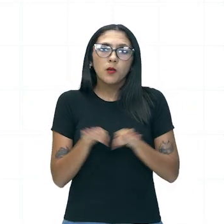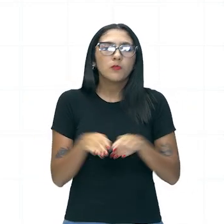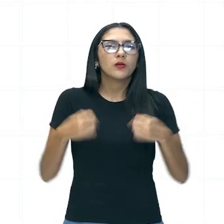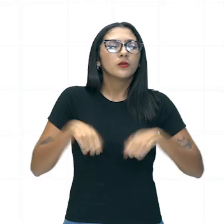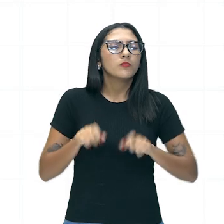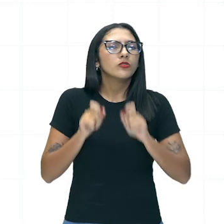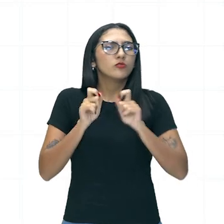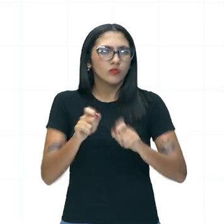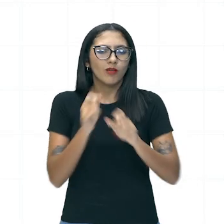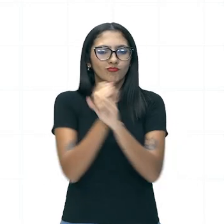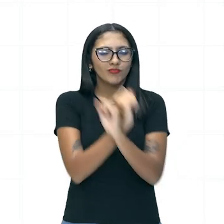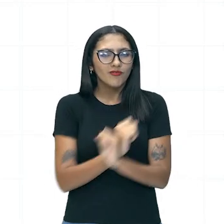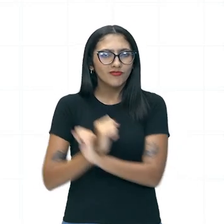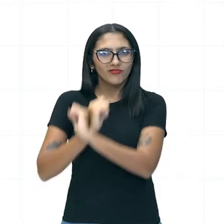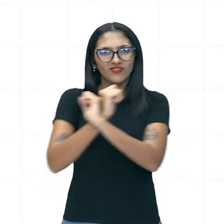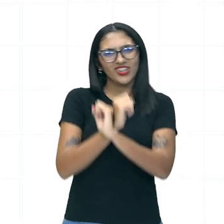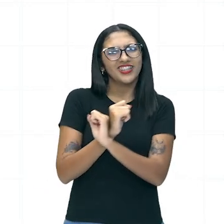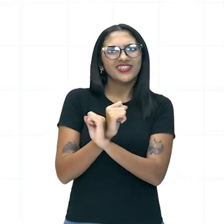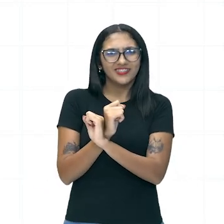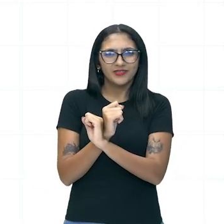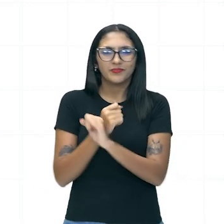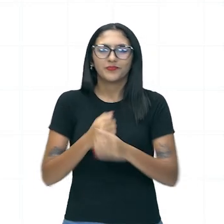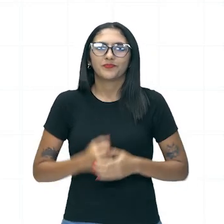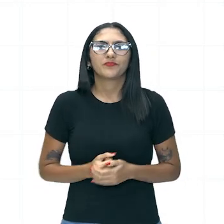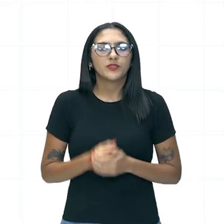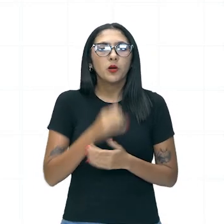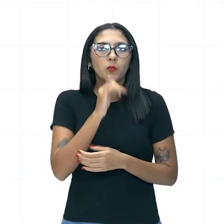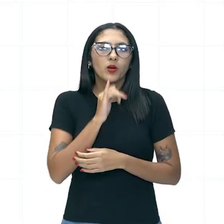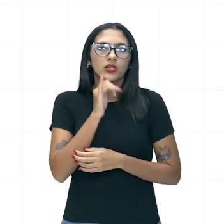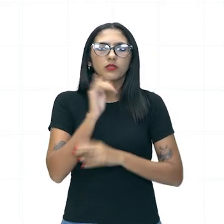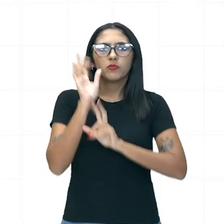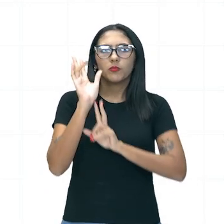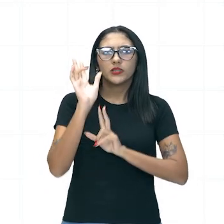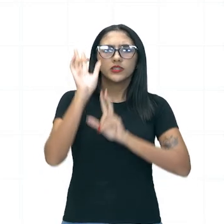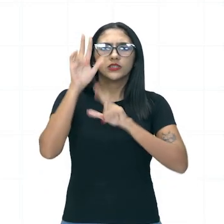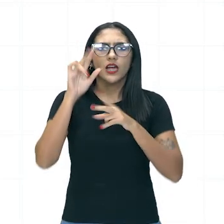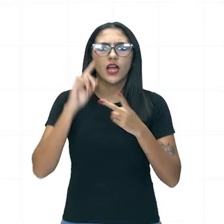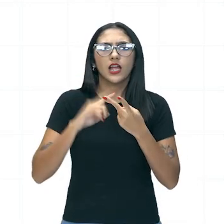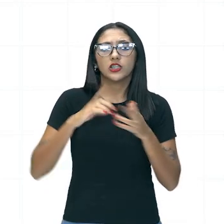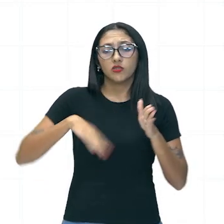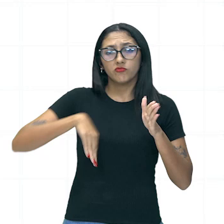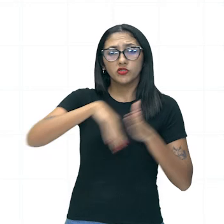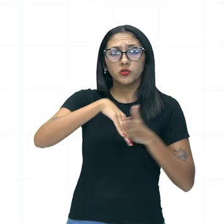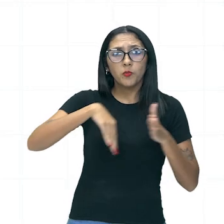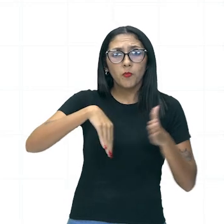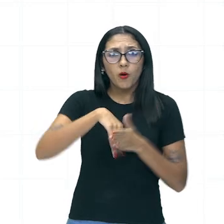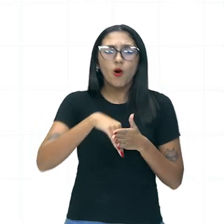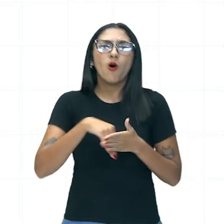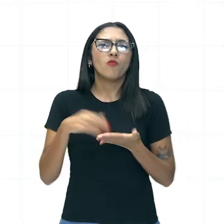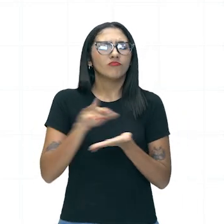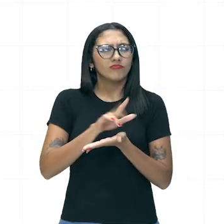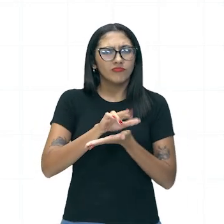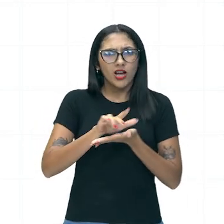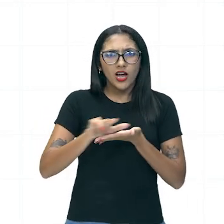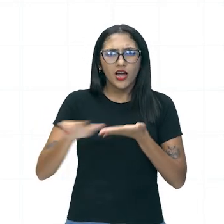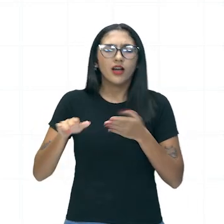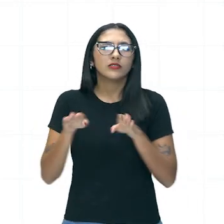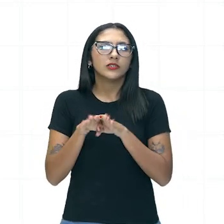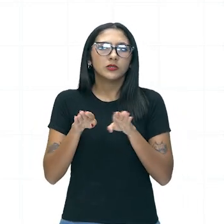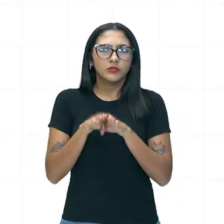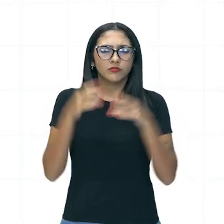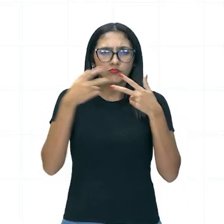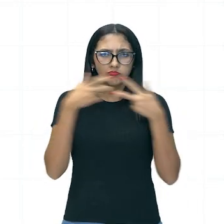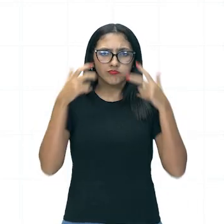ou setor do campo, como no basquetebol, no frisbee, no futebol, futsal, futebol